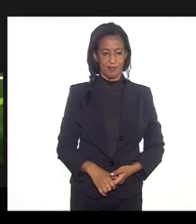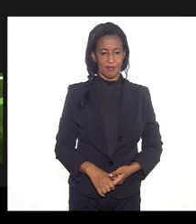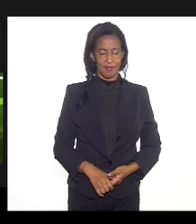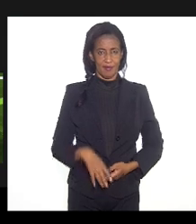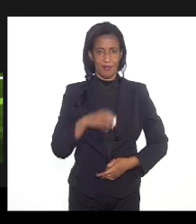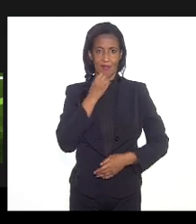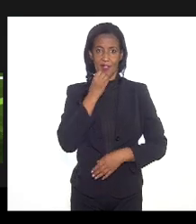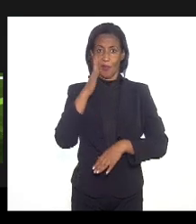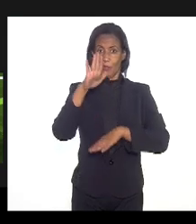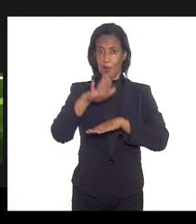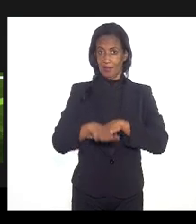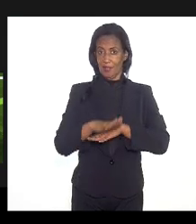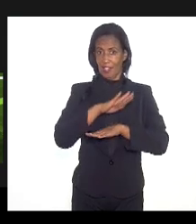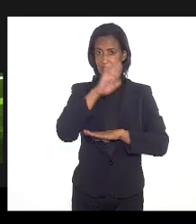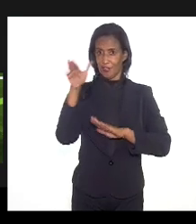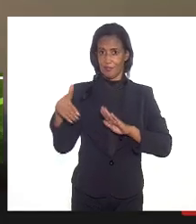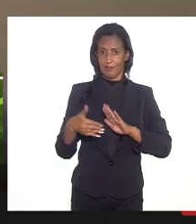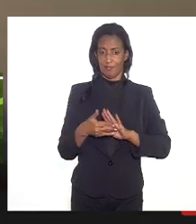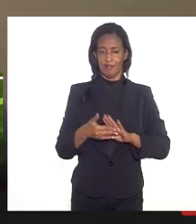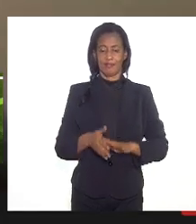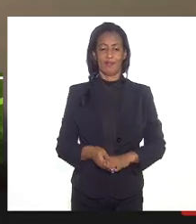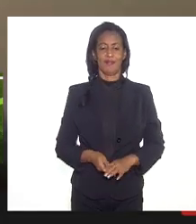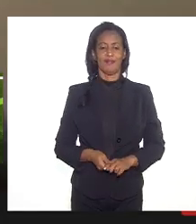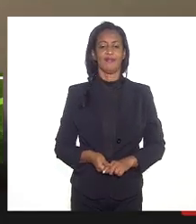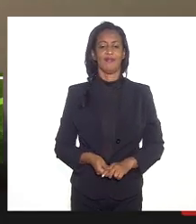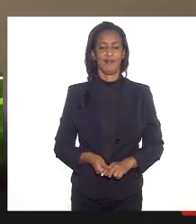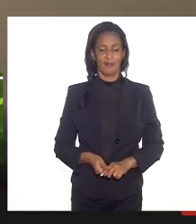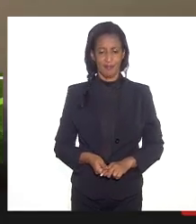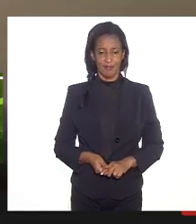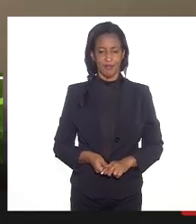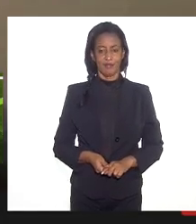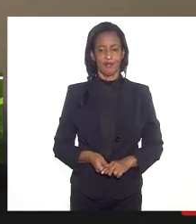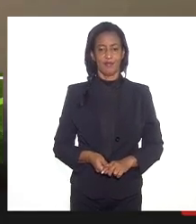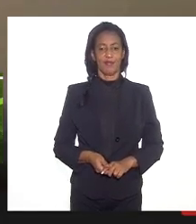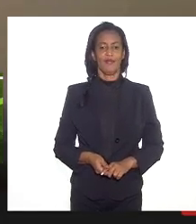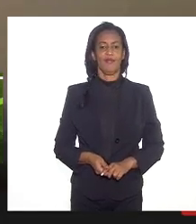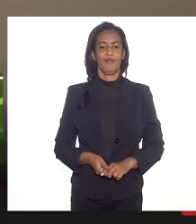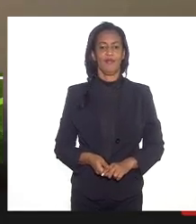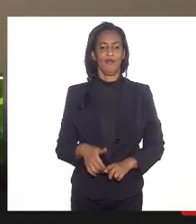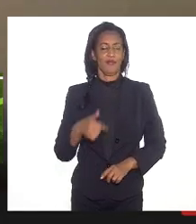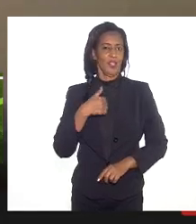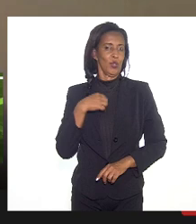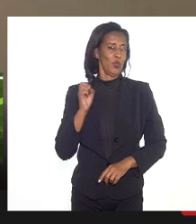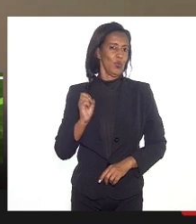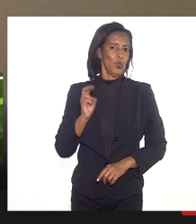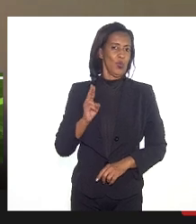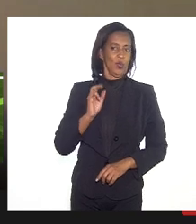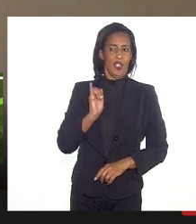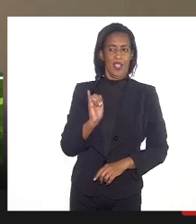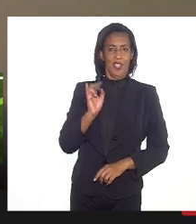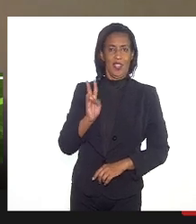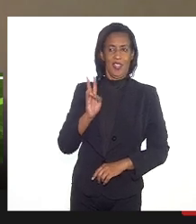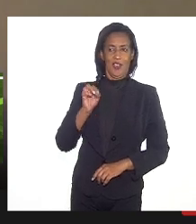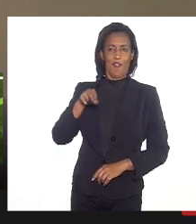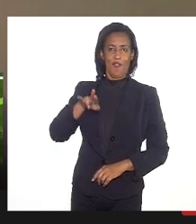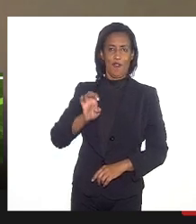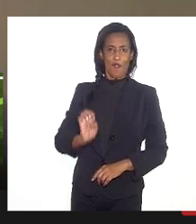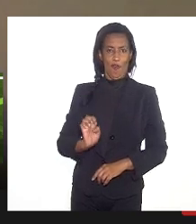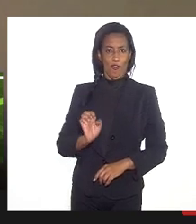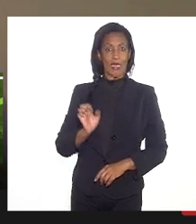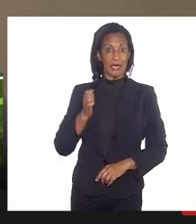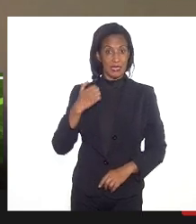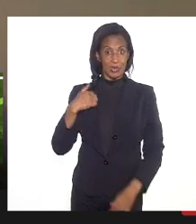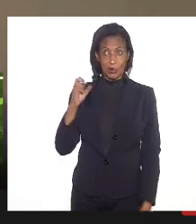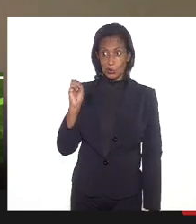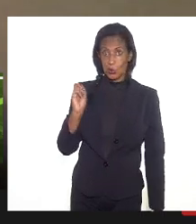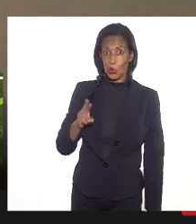Boa tarde a todos e todas, né? Todes também. Eu sou Ivone, né, Bernardo, sou